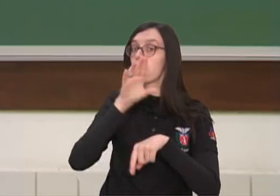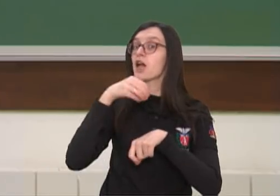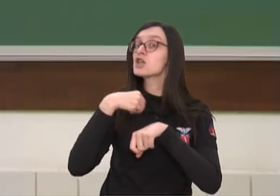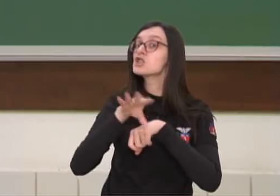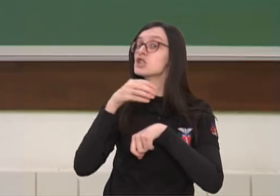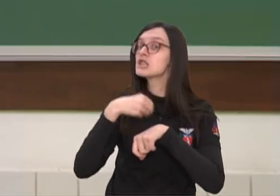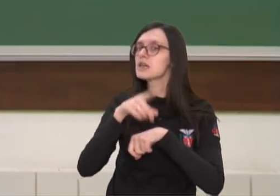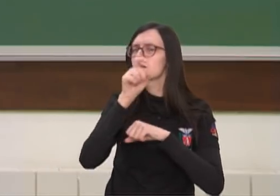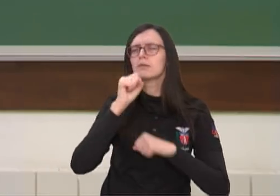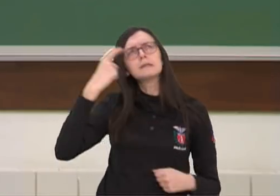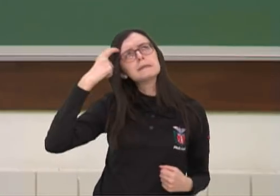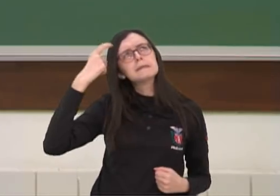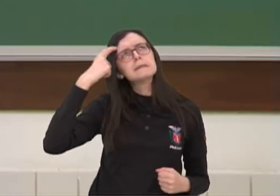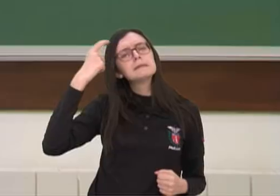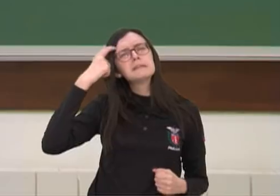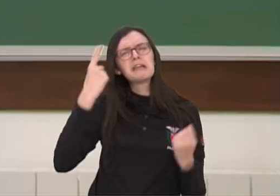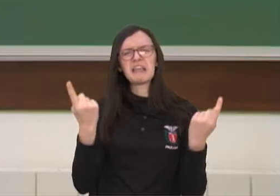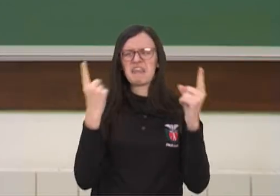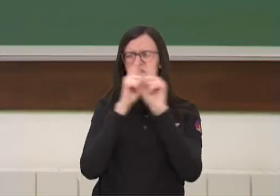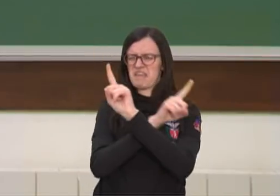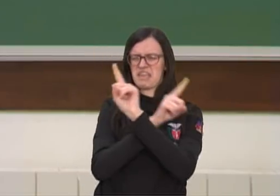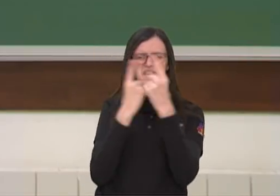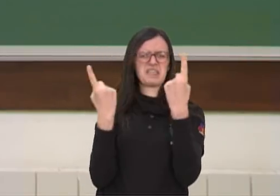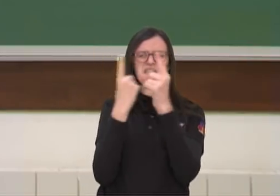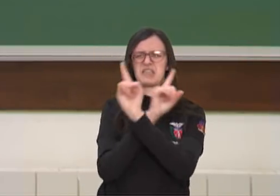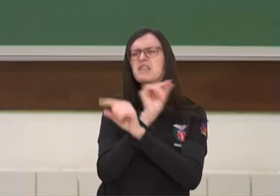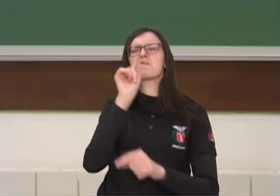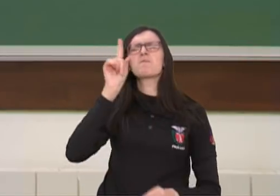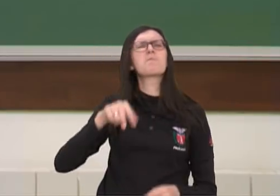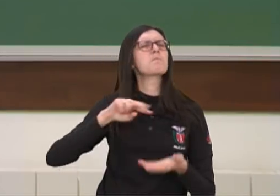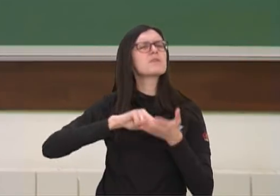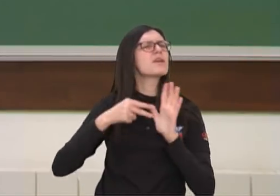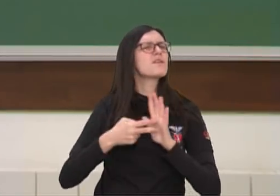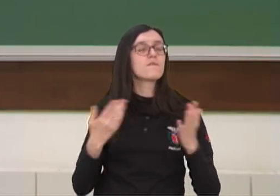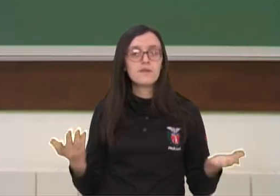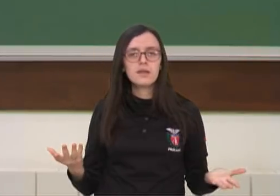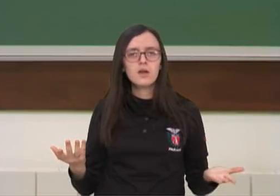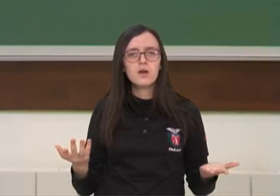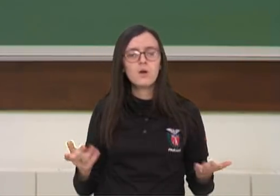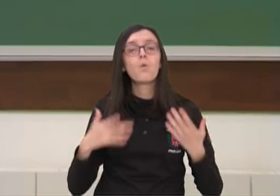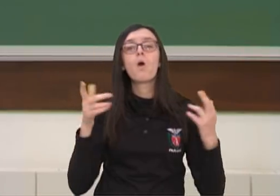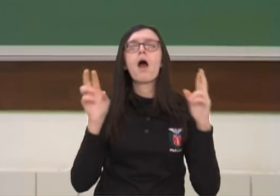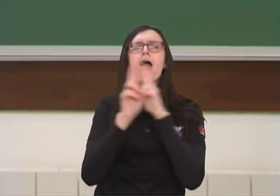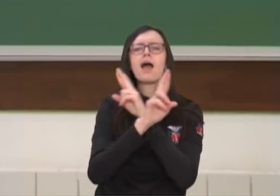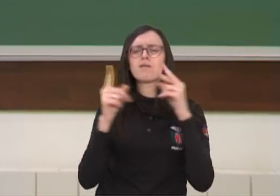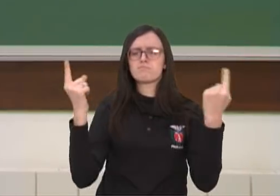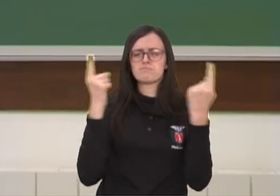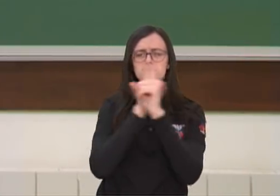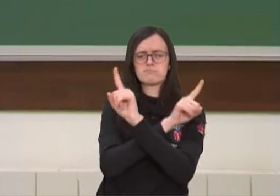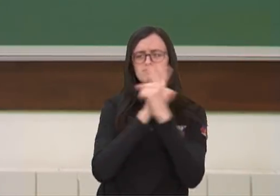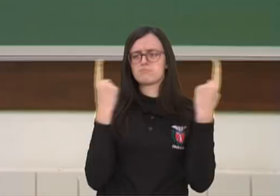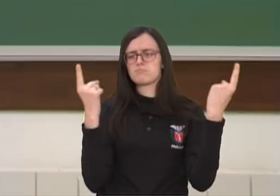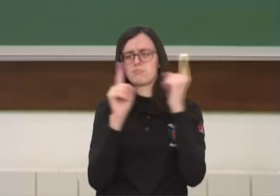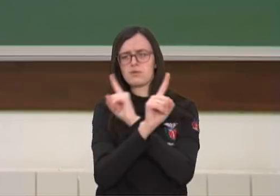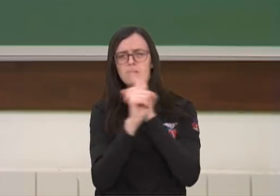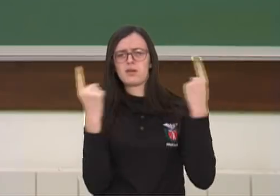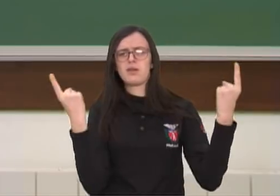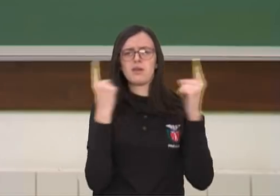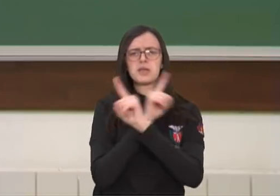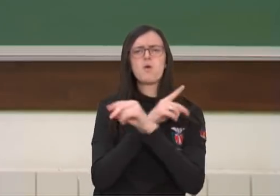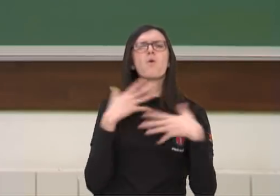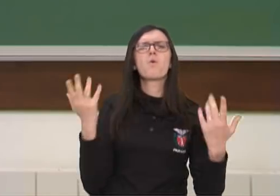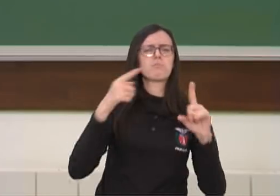para vocês poderem pensar um pouquinho. O que será que esse inverso significa? E qual a relação de inversão que existe entre